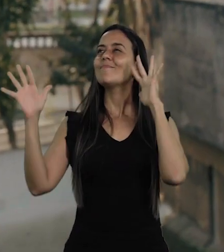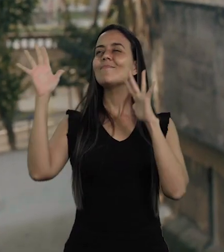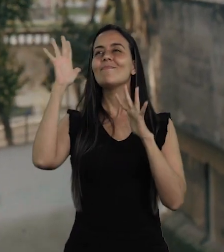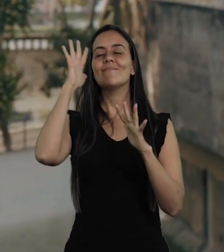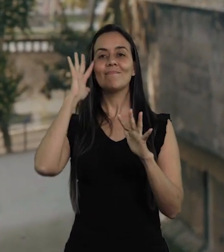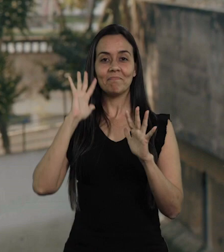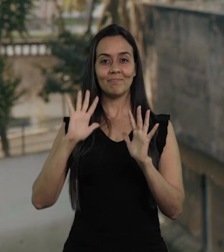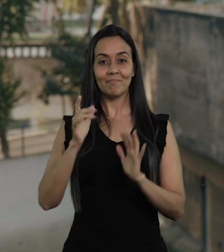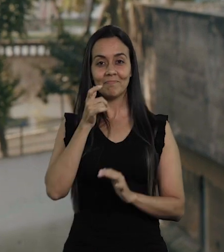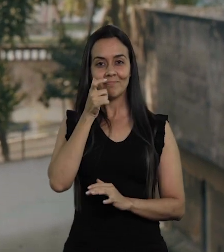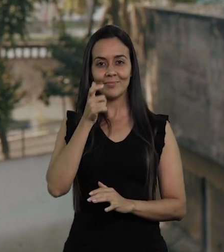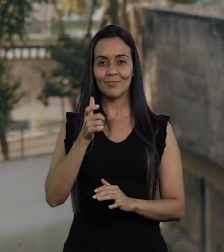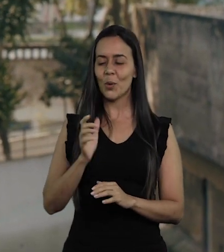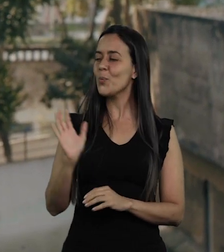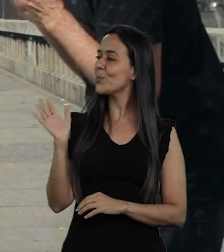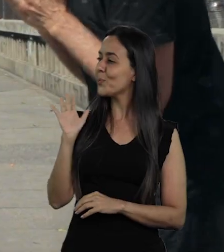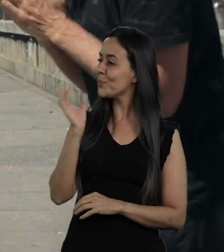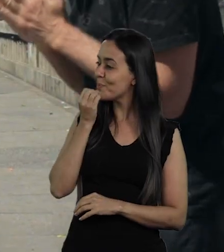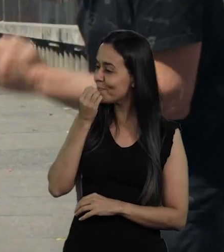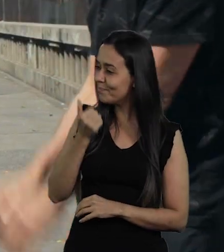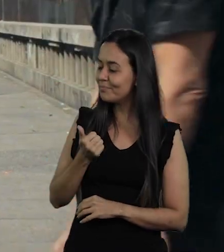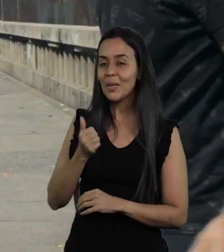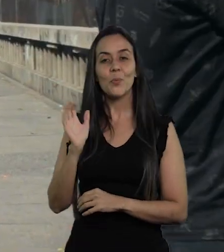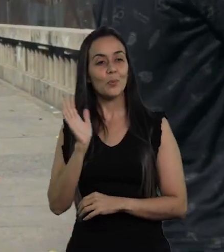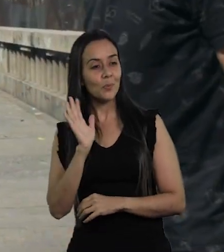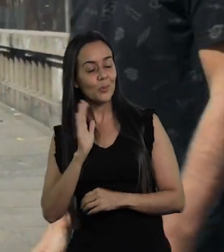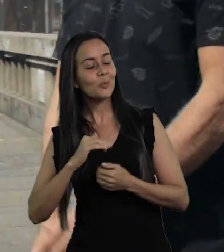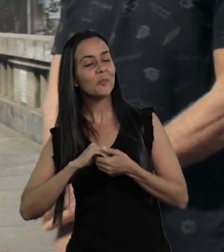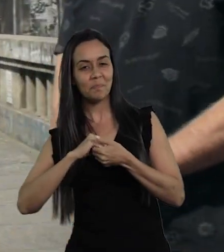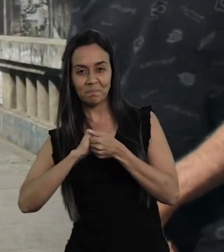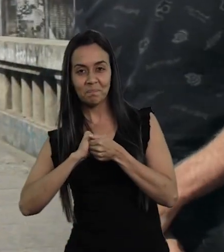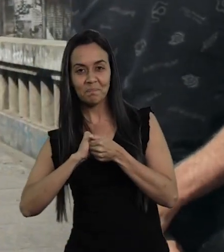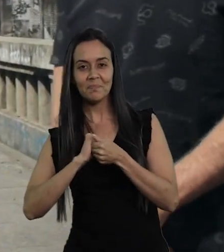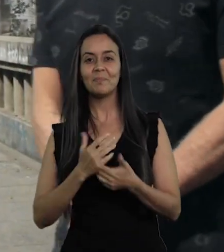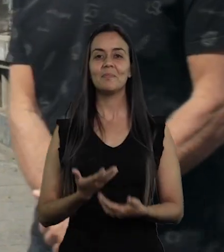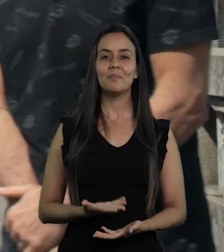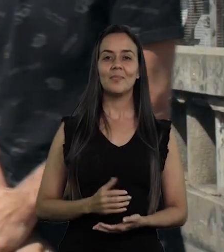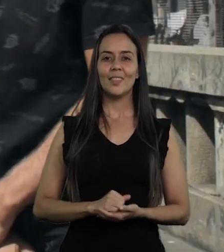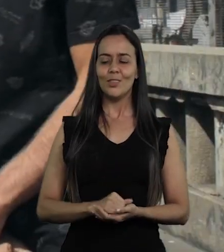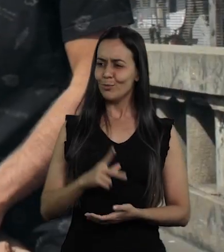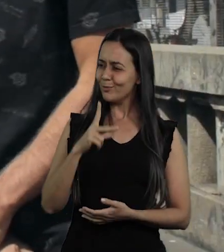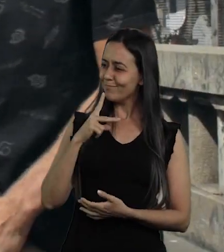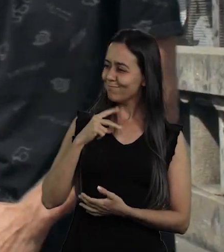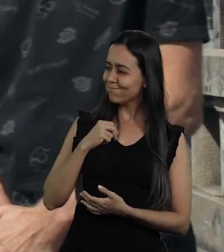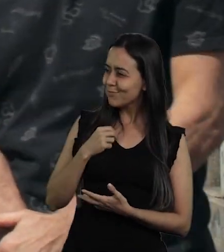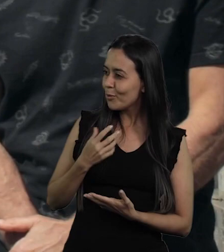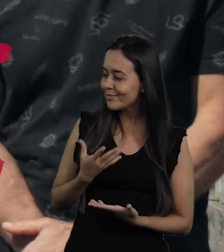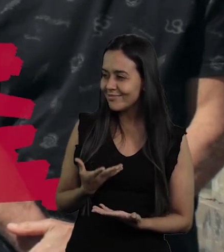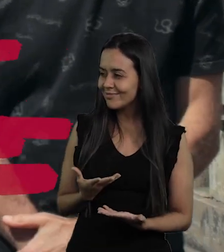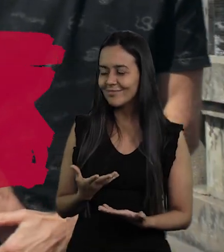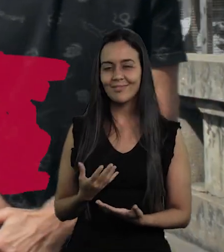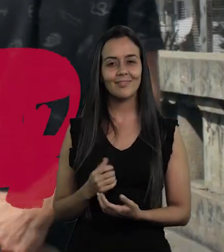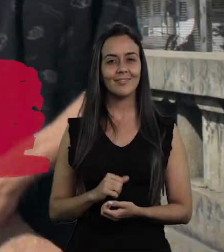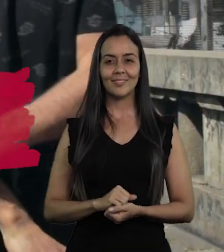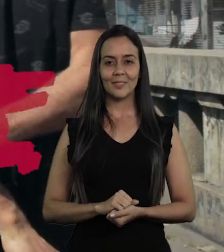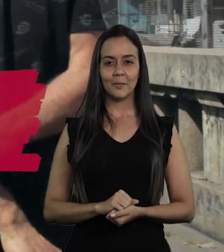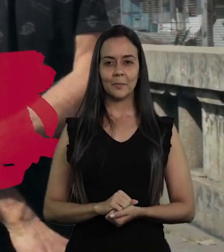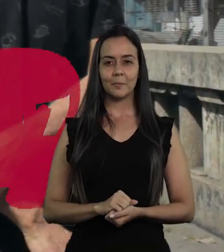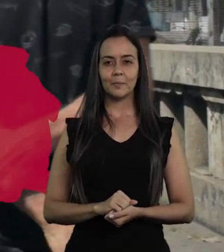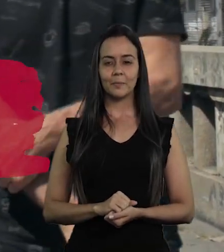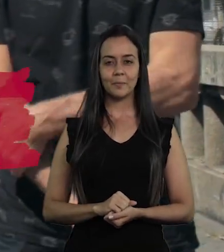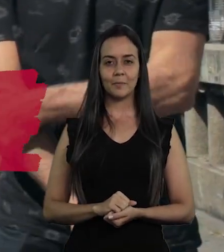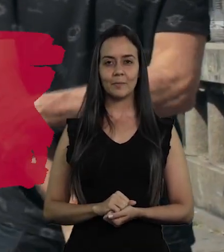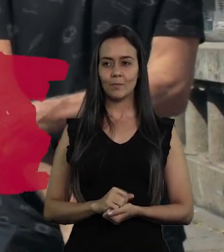interessante. Oi, Gal! Nossa, que vida! Que vida! Está comentando